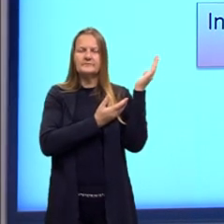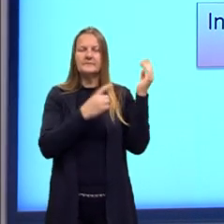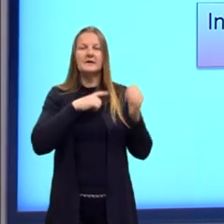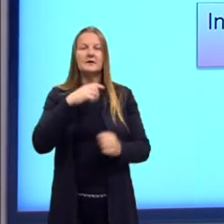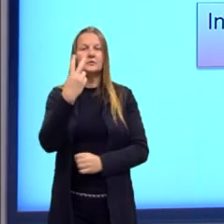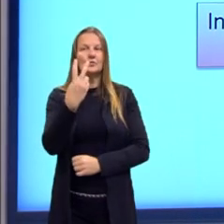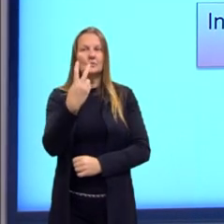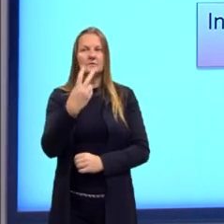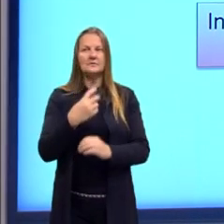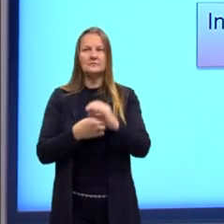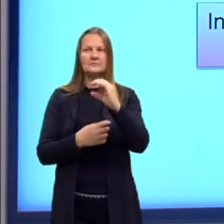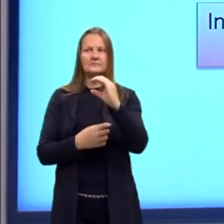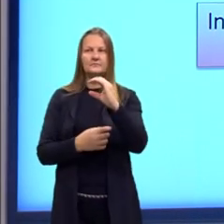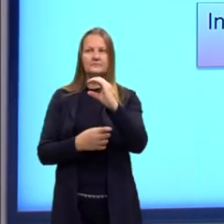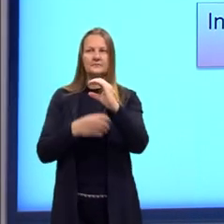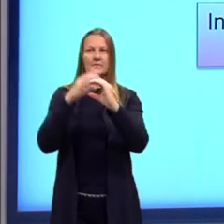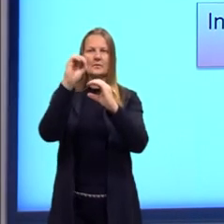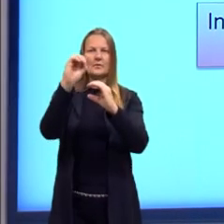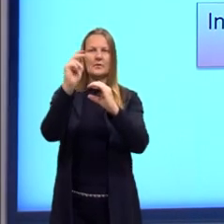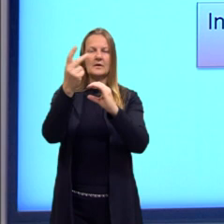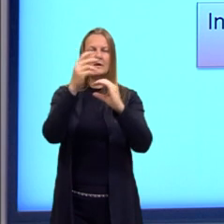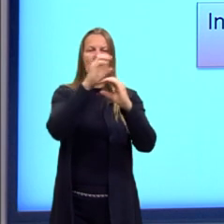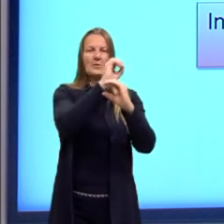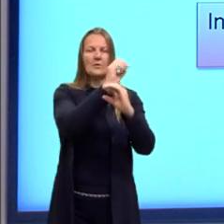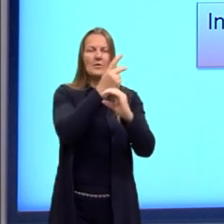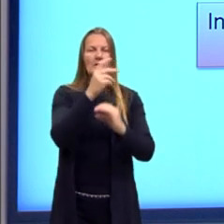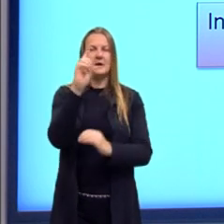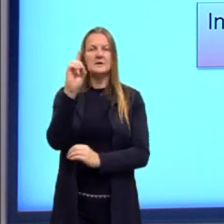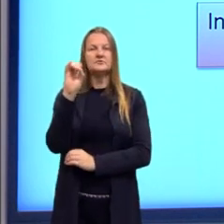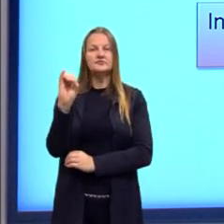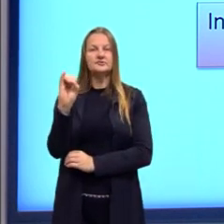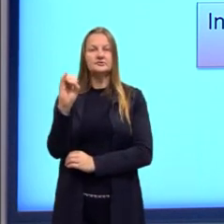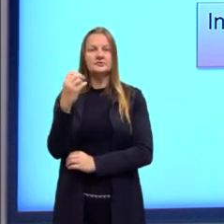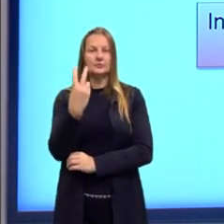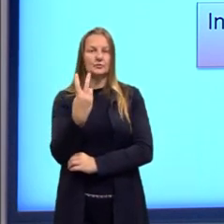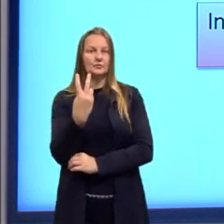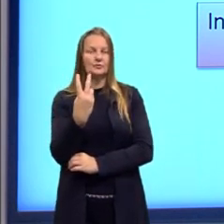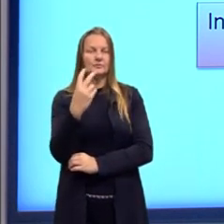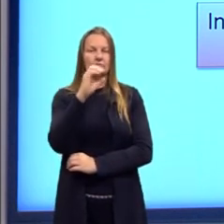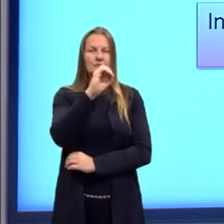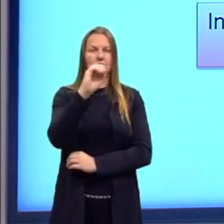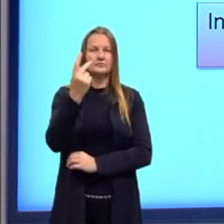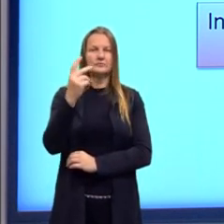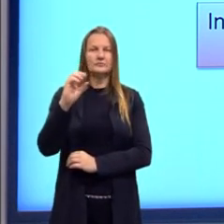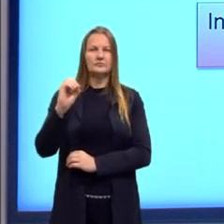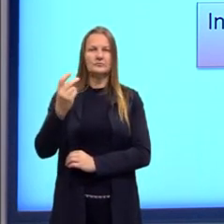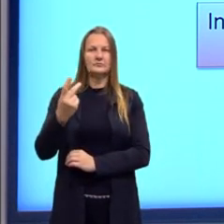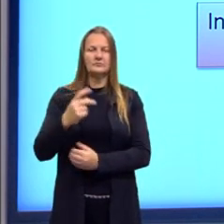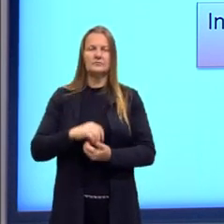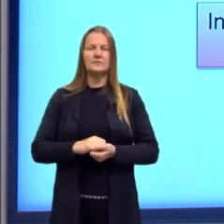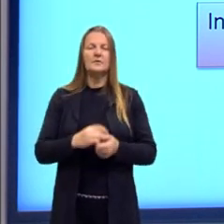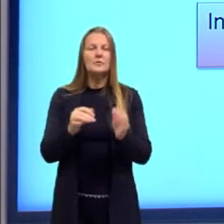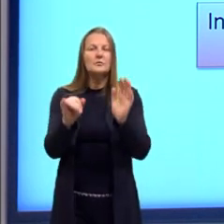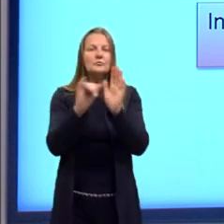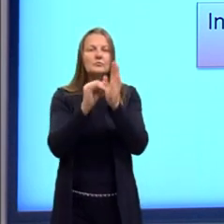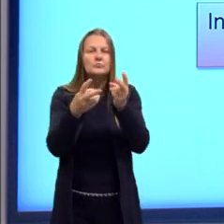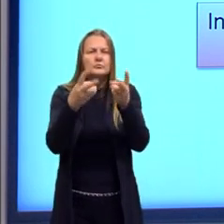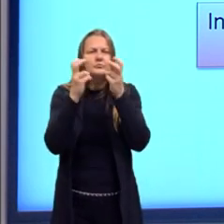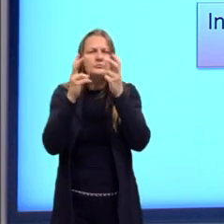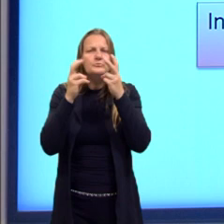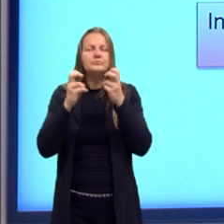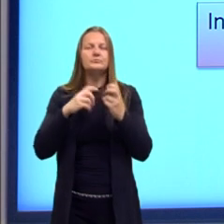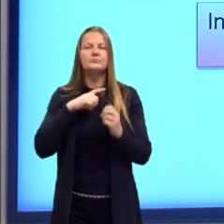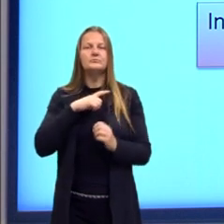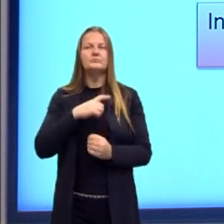hidroxilas Hoje é um dia álcool lembra o que que vai mudar isso na nomenclatura eu tenho que identificar elas assim como eu